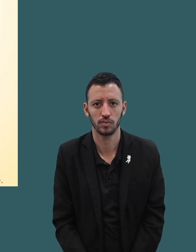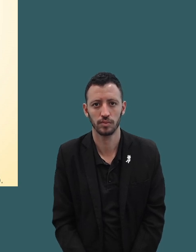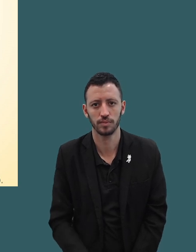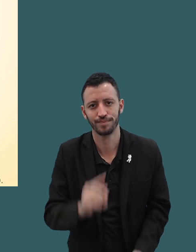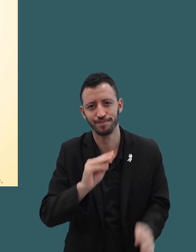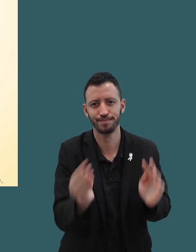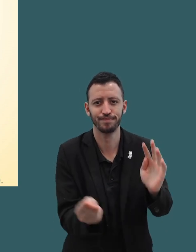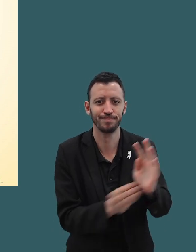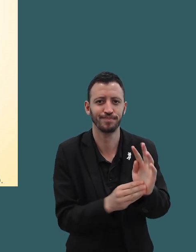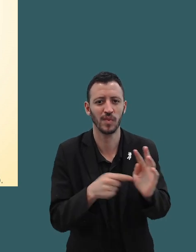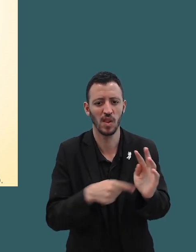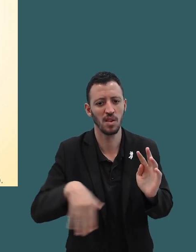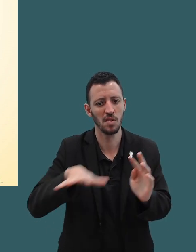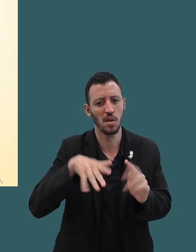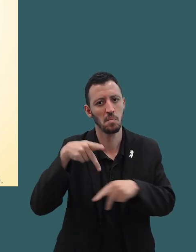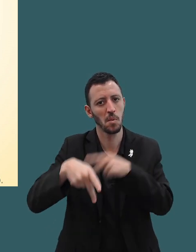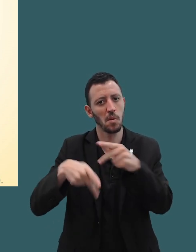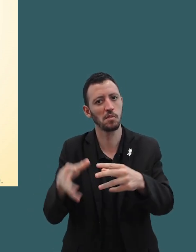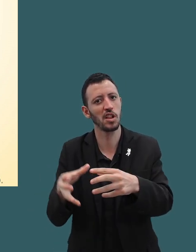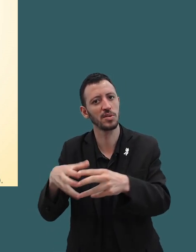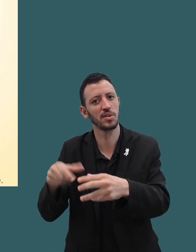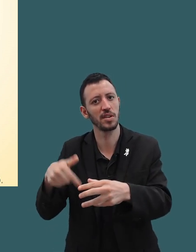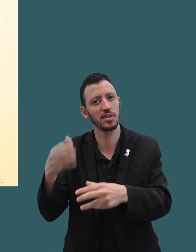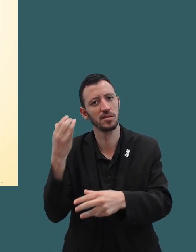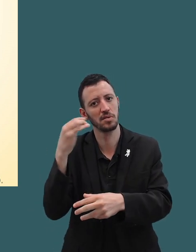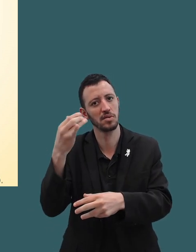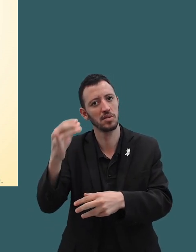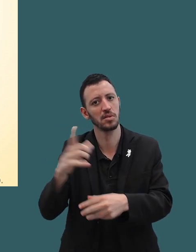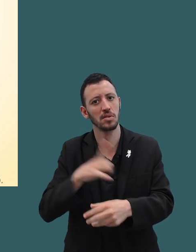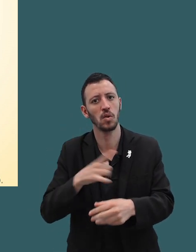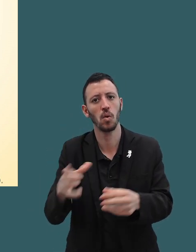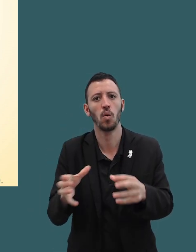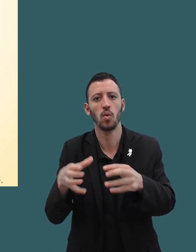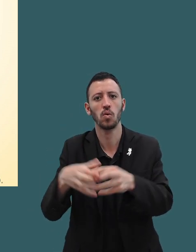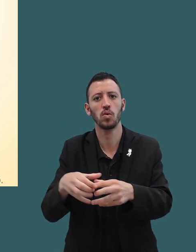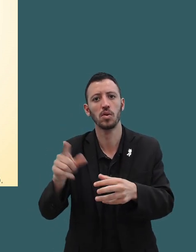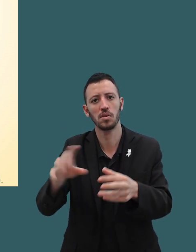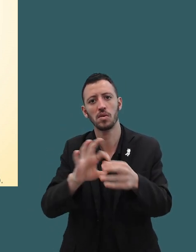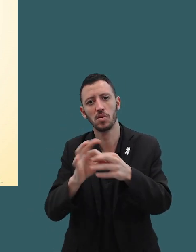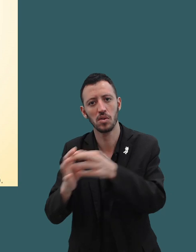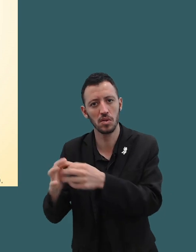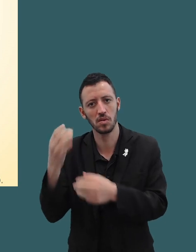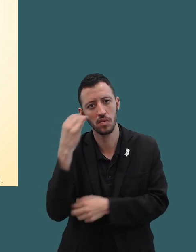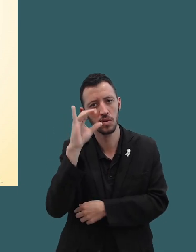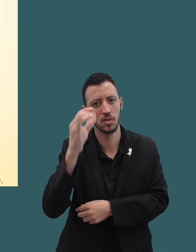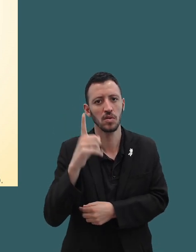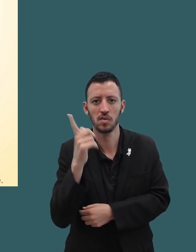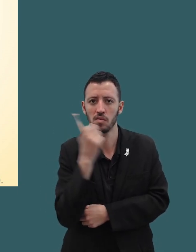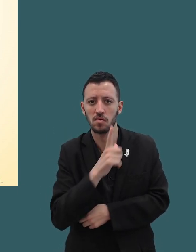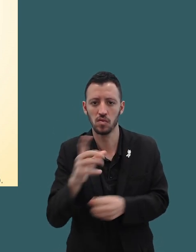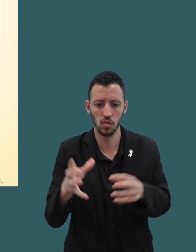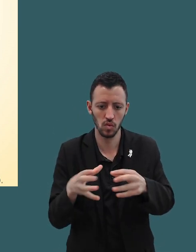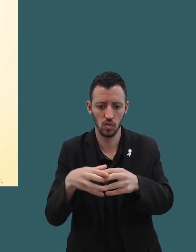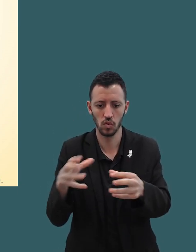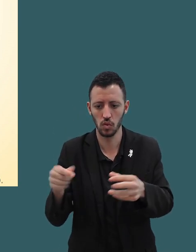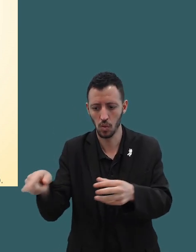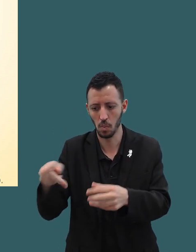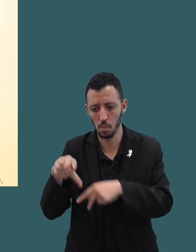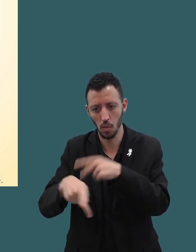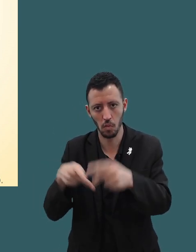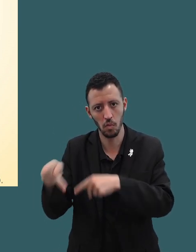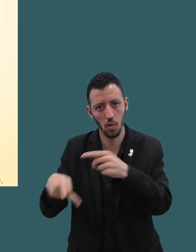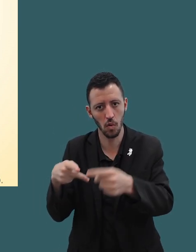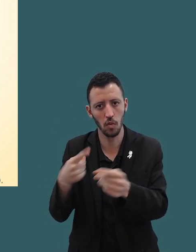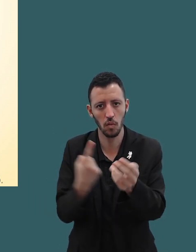marcante nessa área da popularização da ciência. Aí você tinha a turma das Olimpíadas Científicas, a Cristina Araripe conseguiu juntar esse povo todo